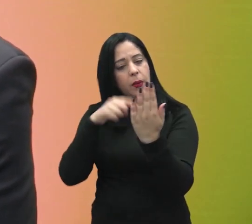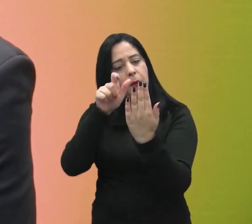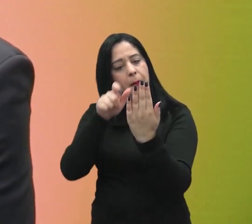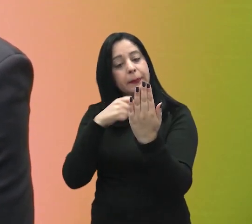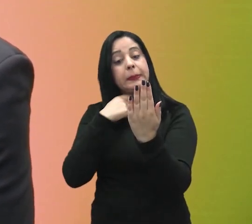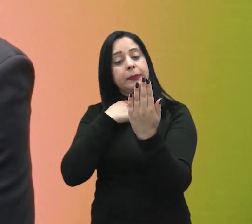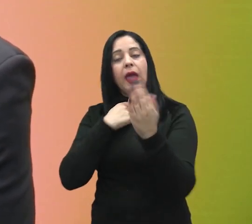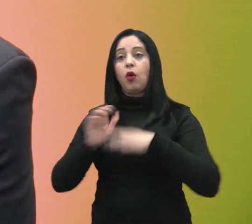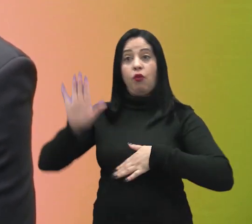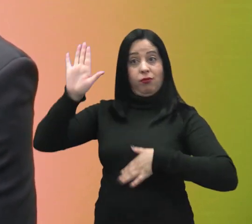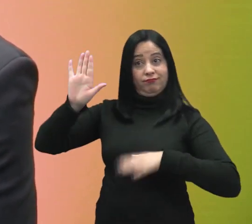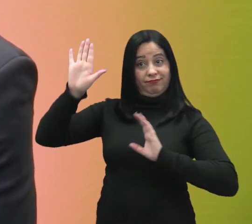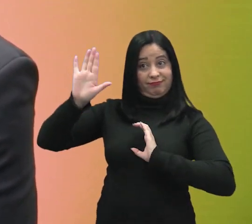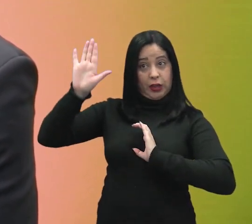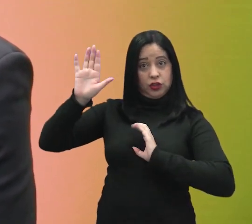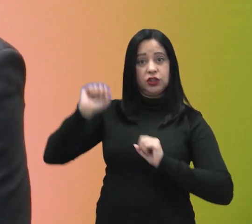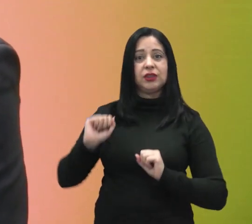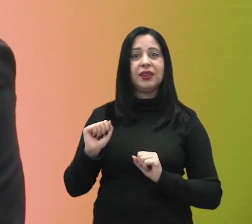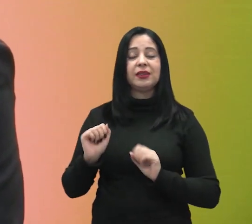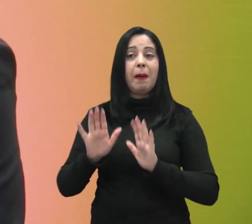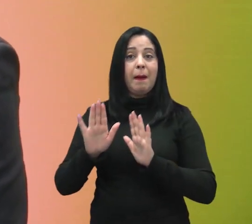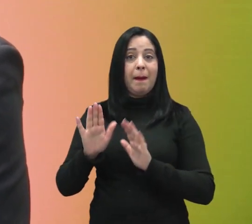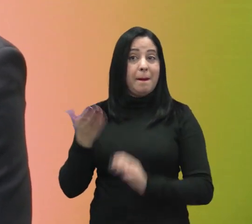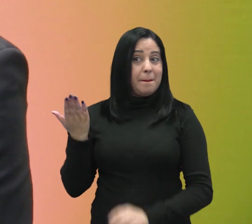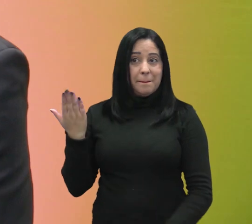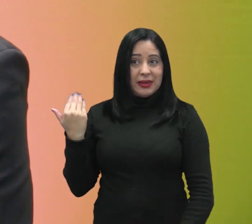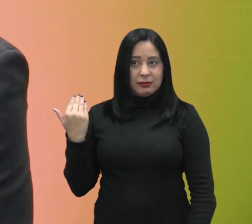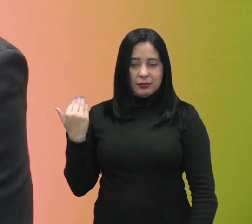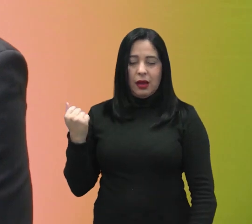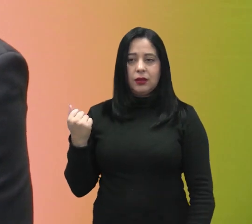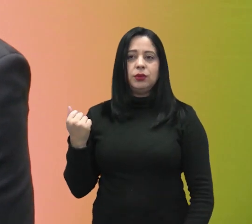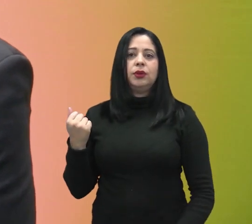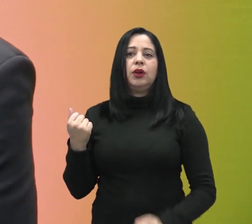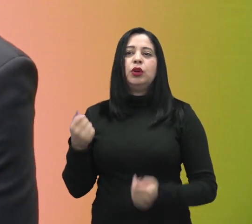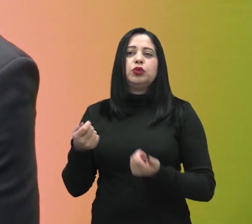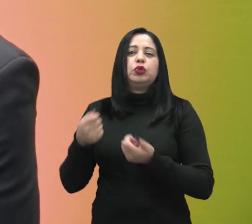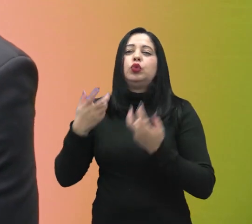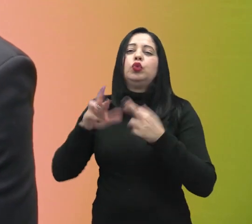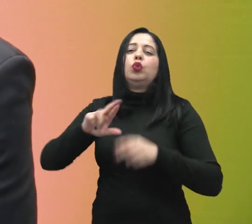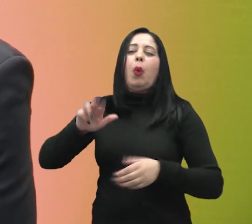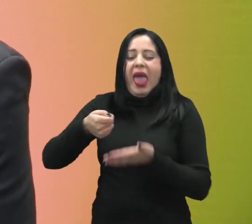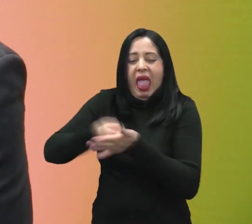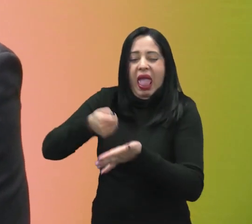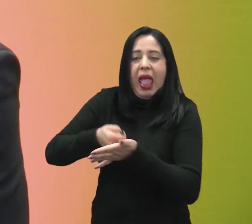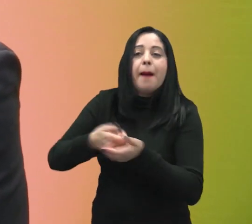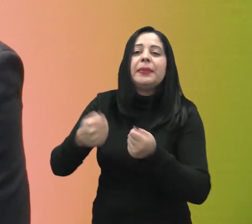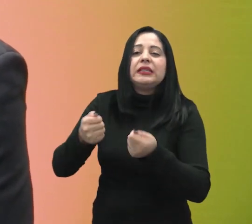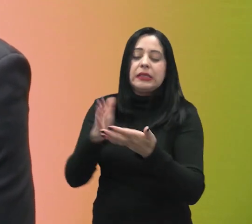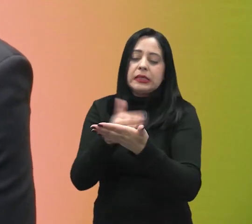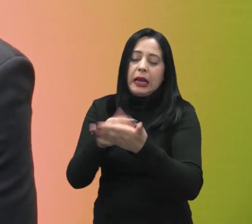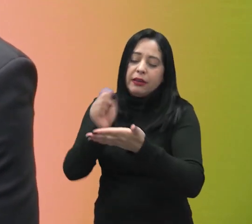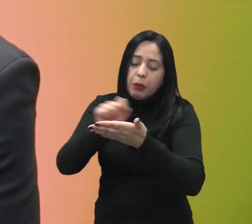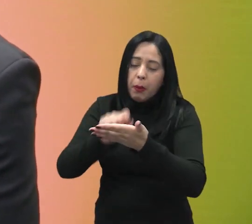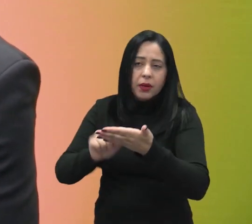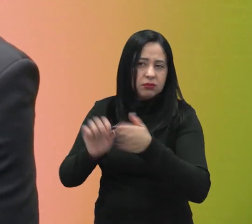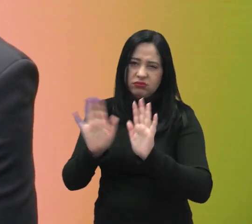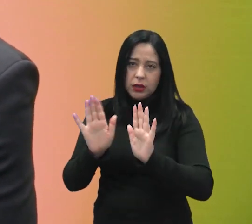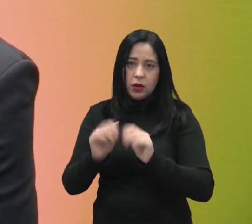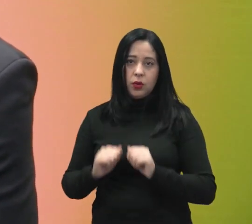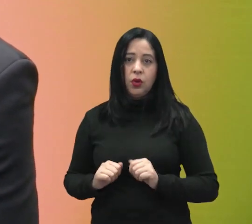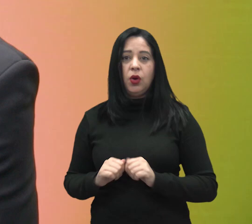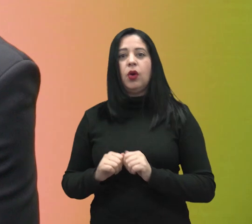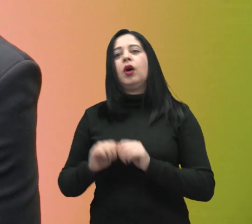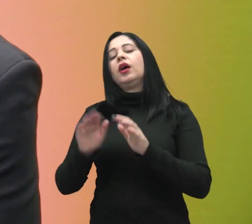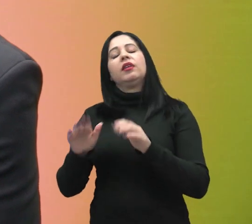candidatei, e só que na época não era exigido o livro publicado. Então, eu entrei nesse viés de agente cultural. Como eu